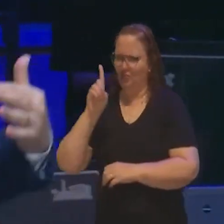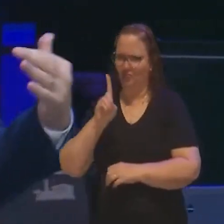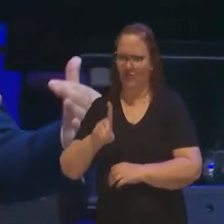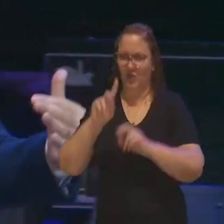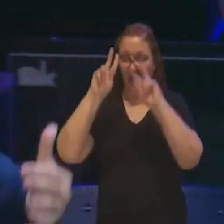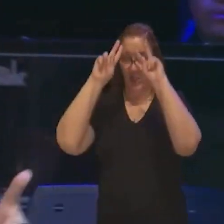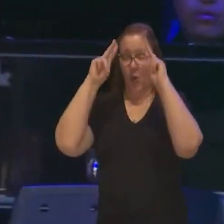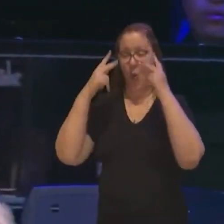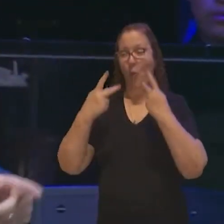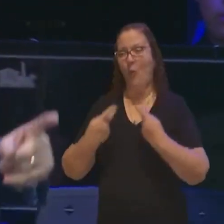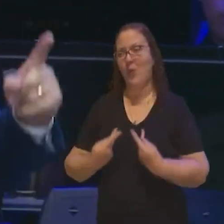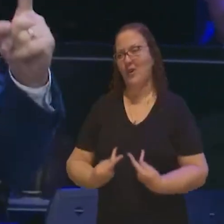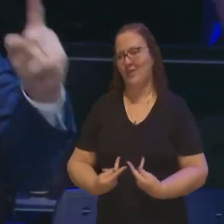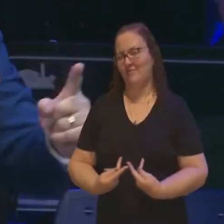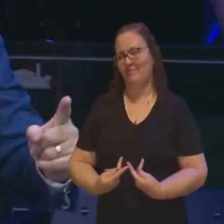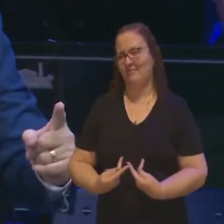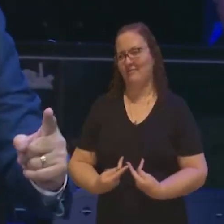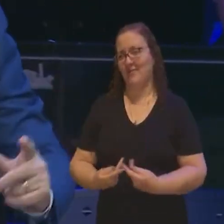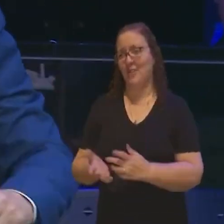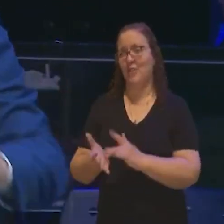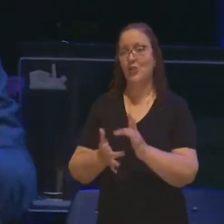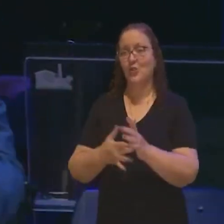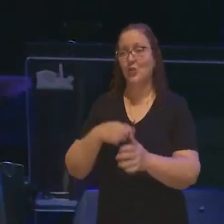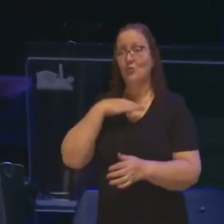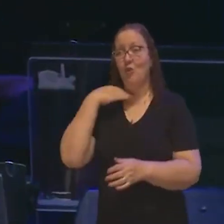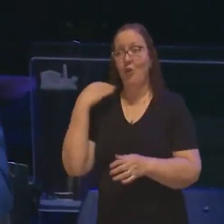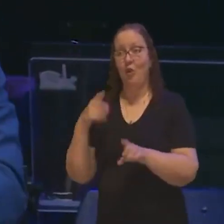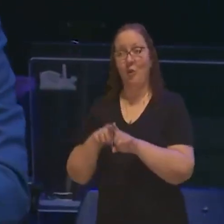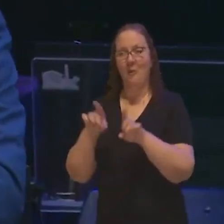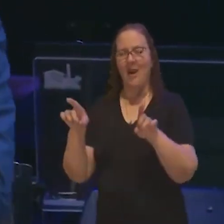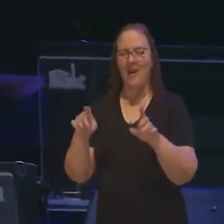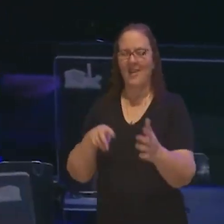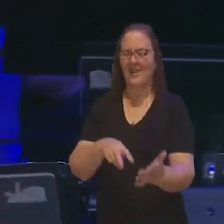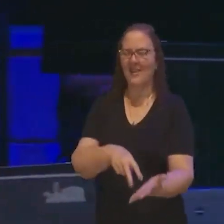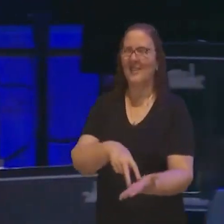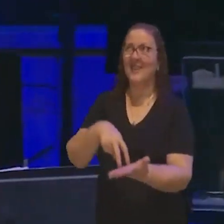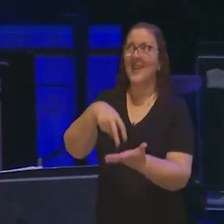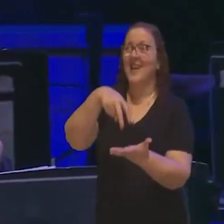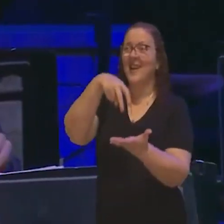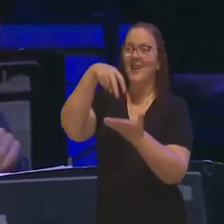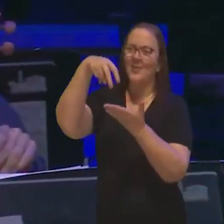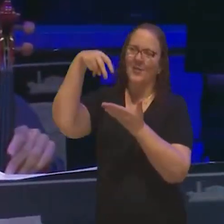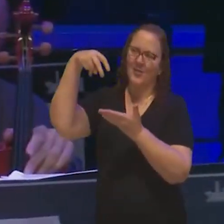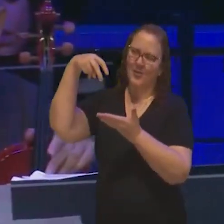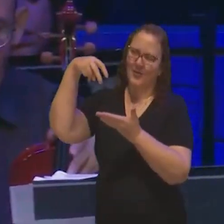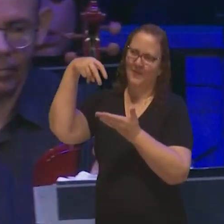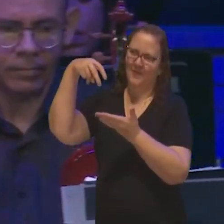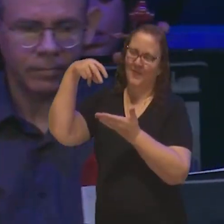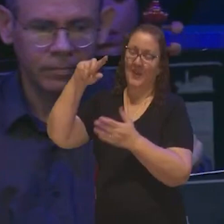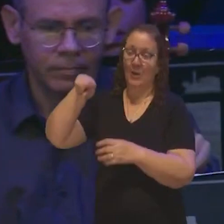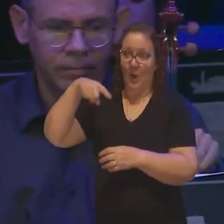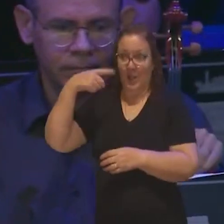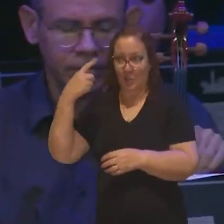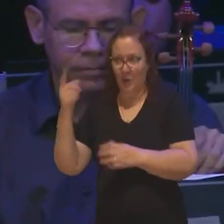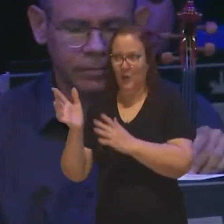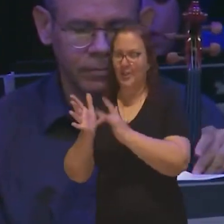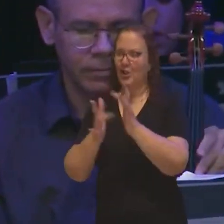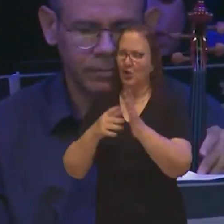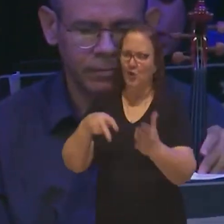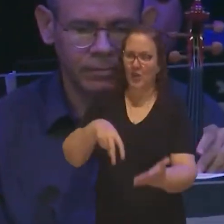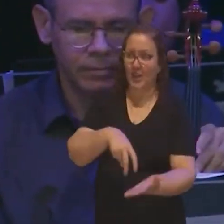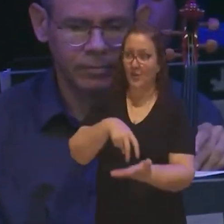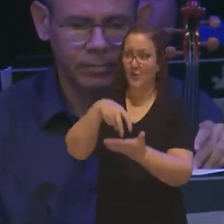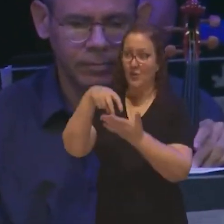conosco, ele morreu e ele ressuscitou. E após a sua ressurreição, ele aparece então aos seus discípulos,